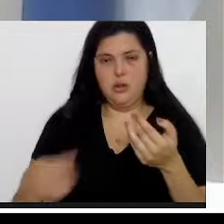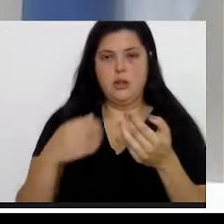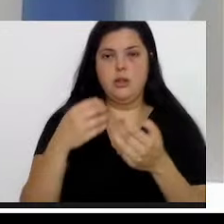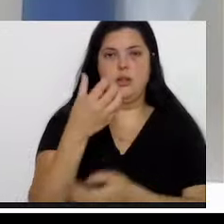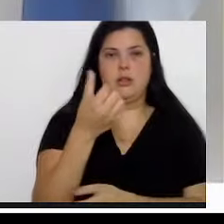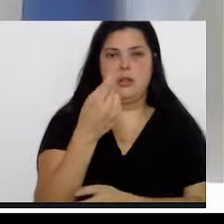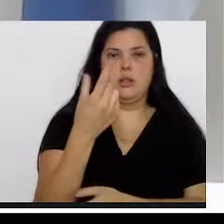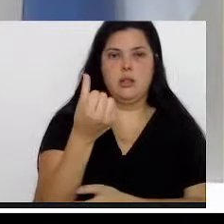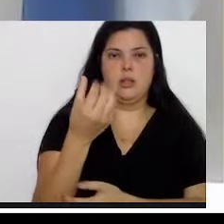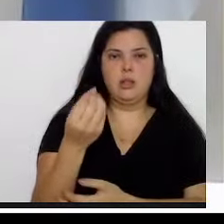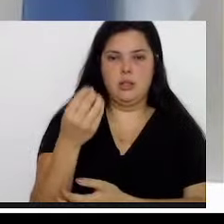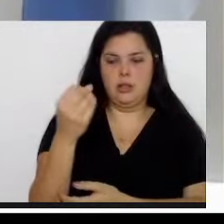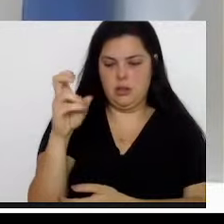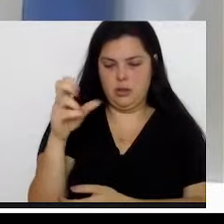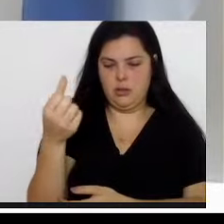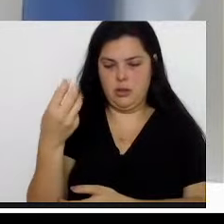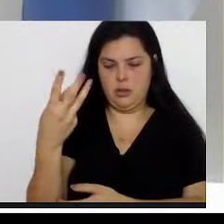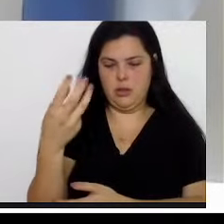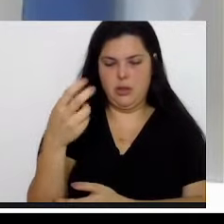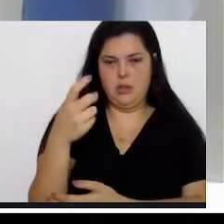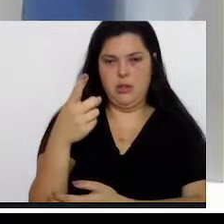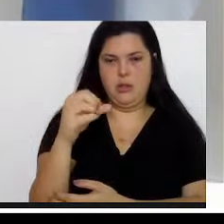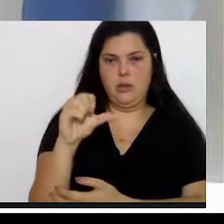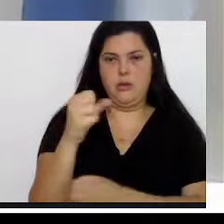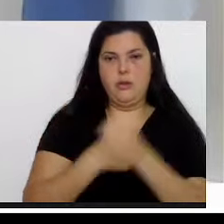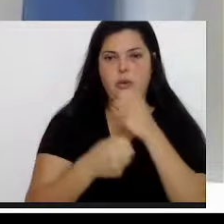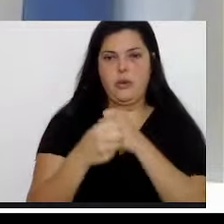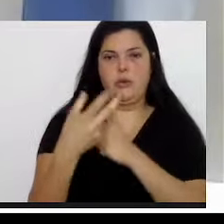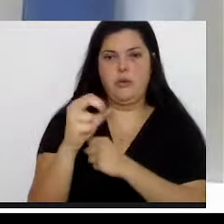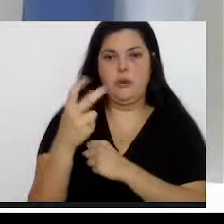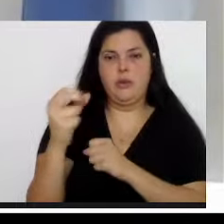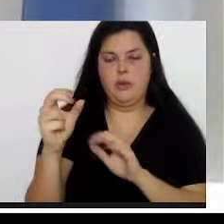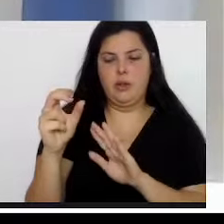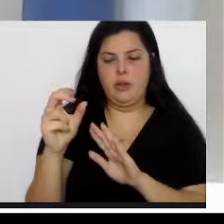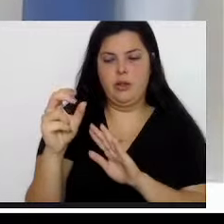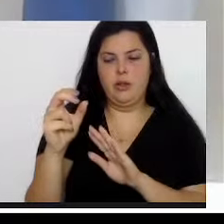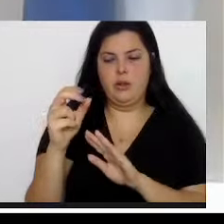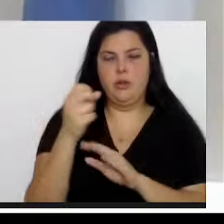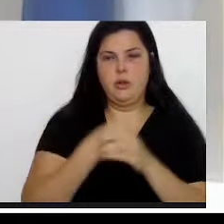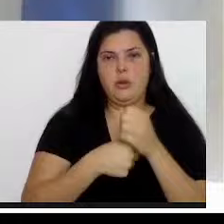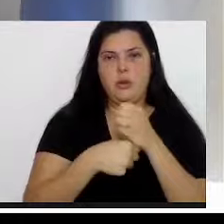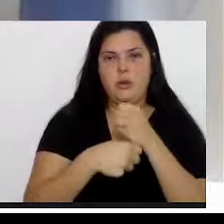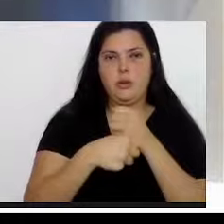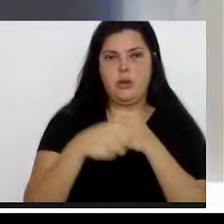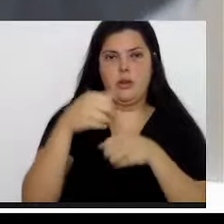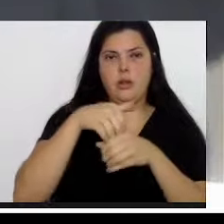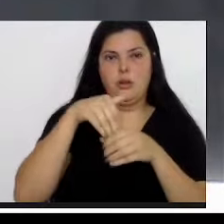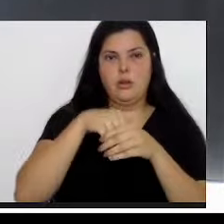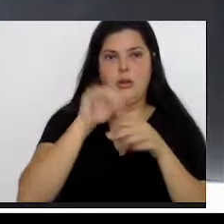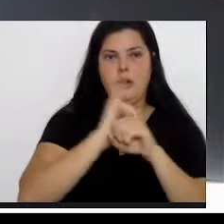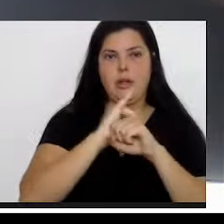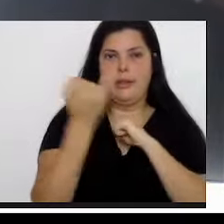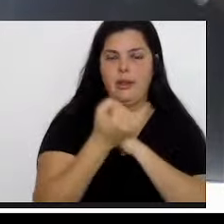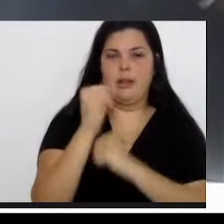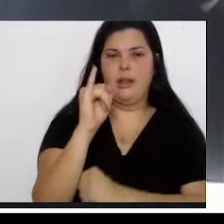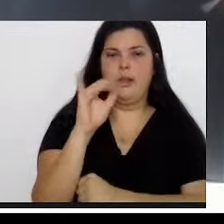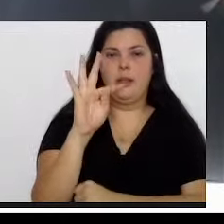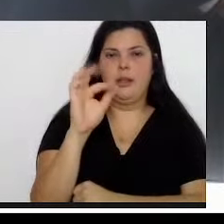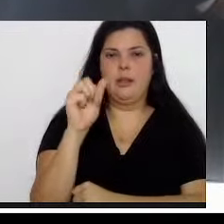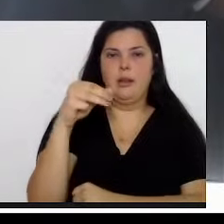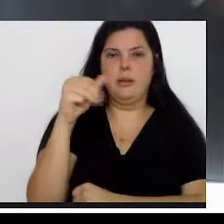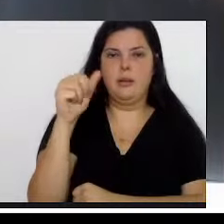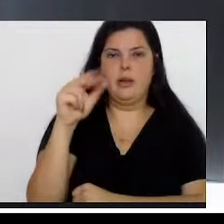60.0563, de 59, ano de 2020, Zona Eleitoral de Ilha de Itamaracá, né,